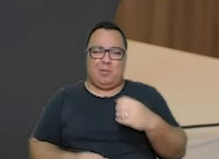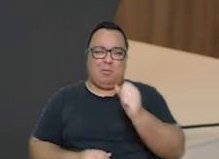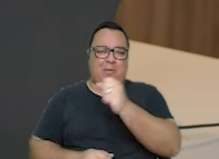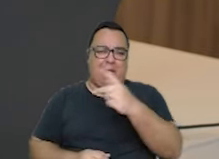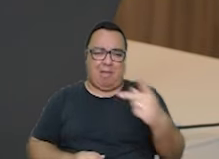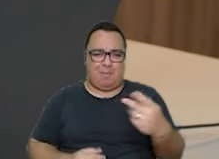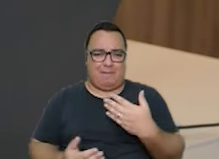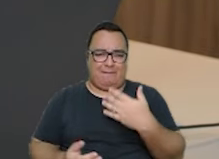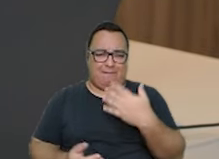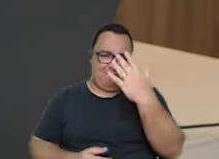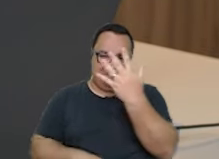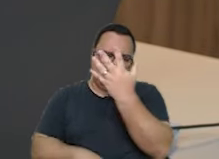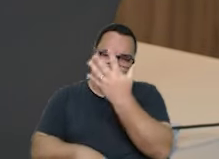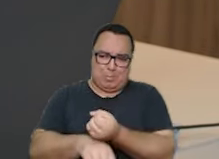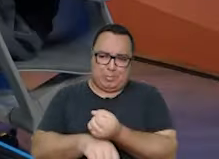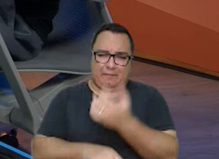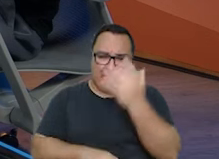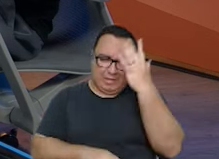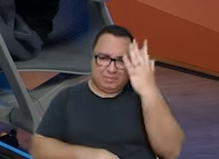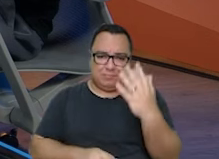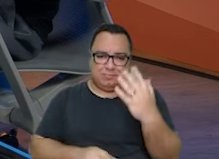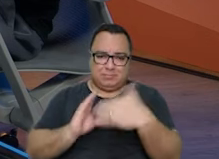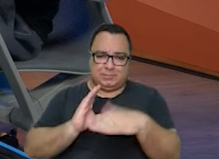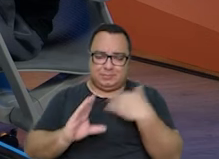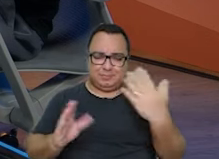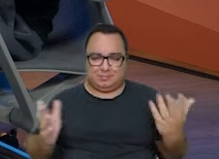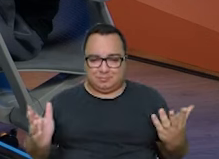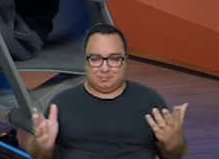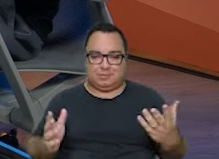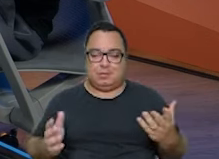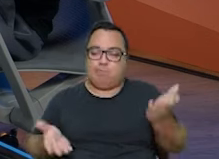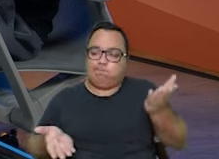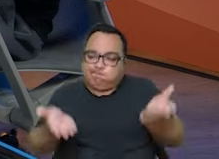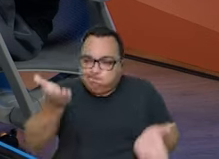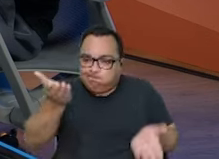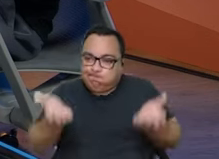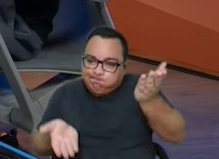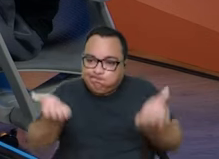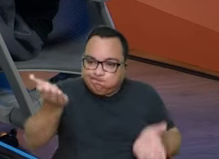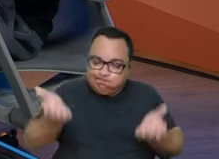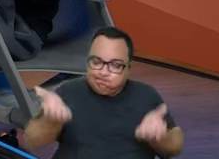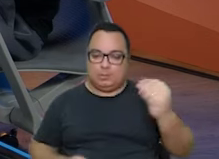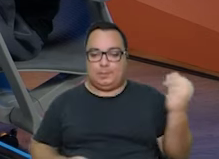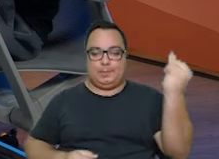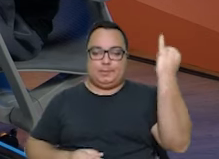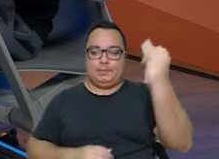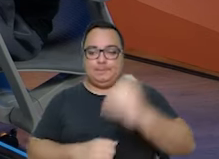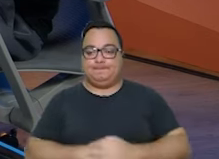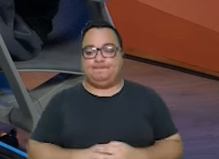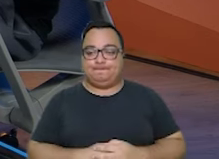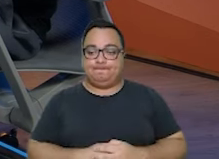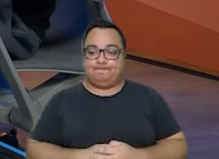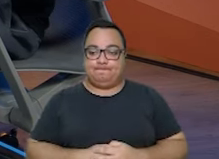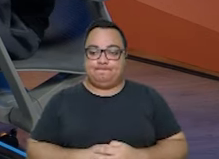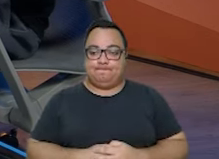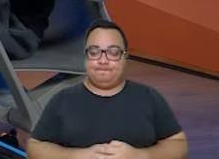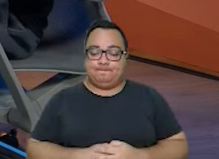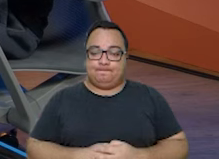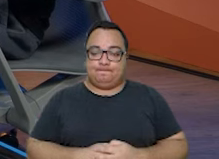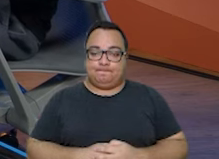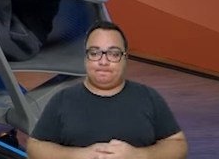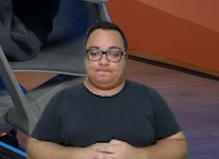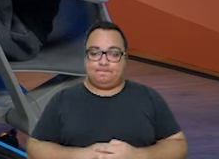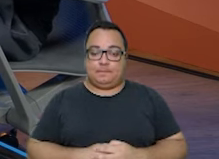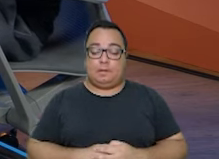gente baixa né e conversa então saber dosar isso acho que também é interessante n acho que assim a gente precisa também não podemos desprender